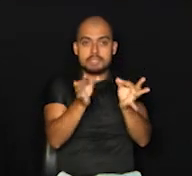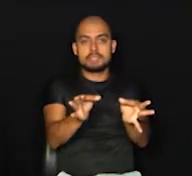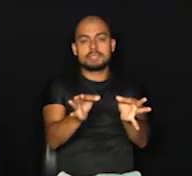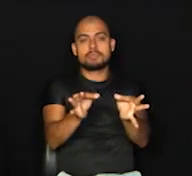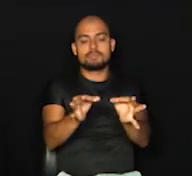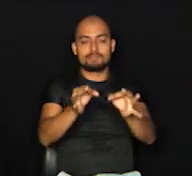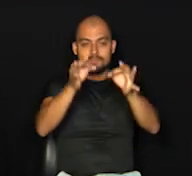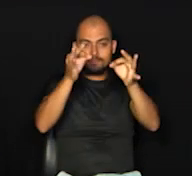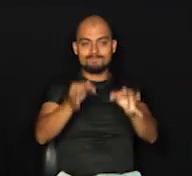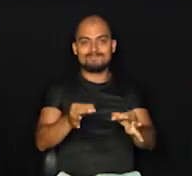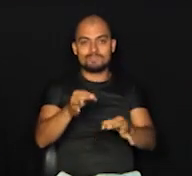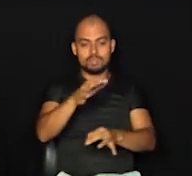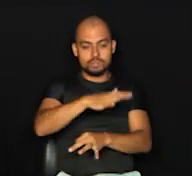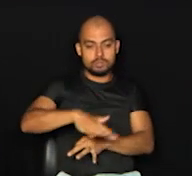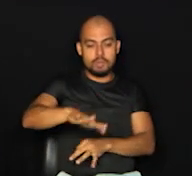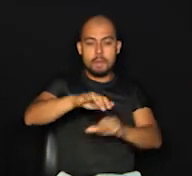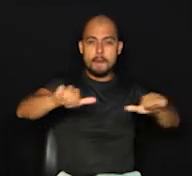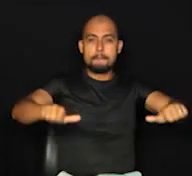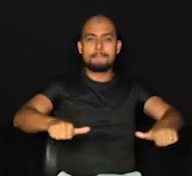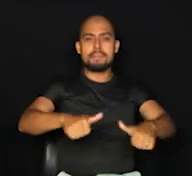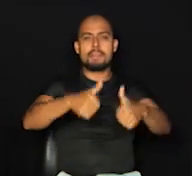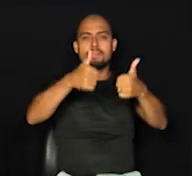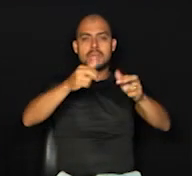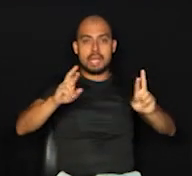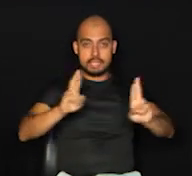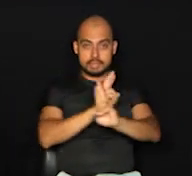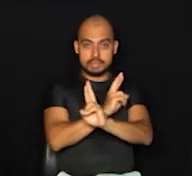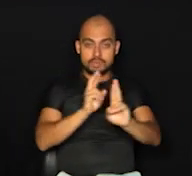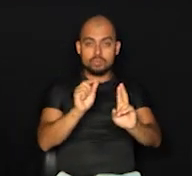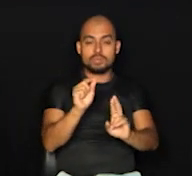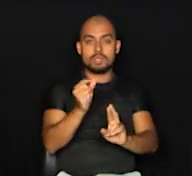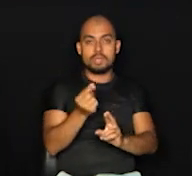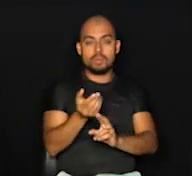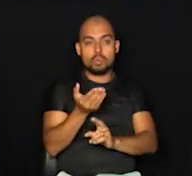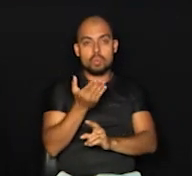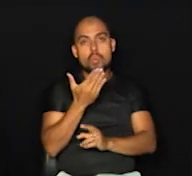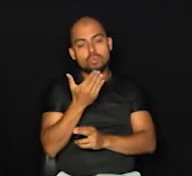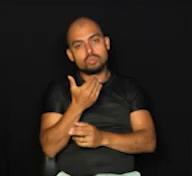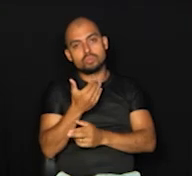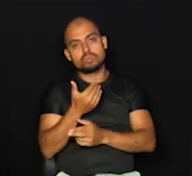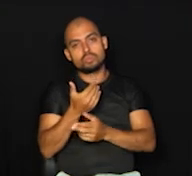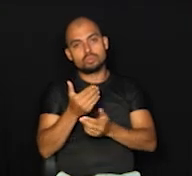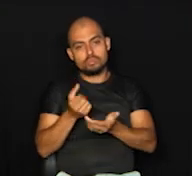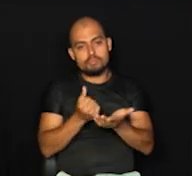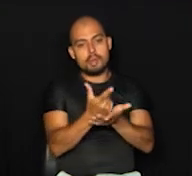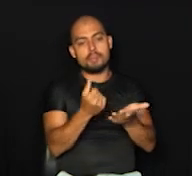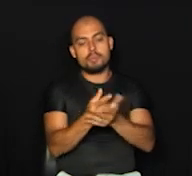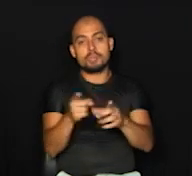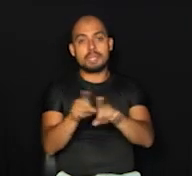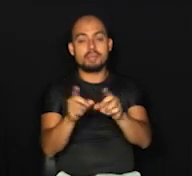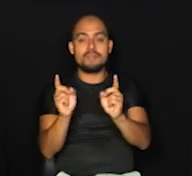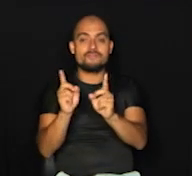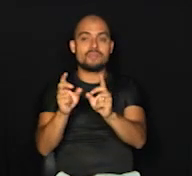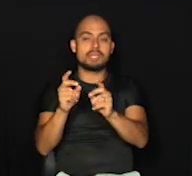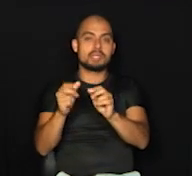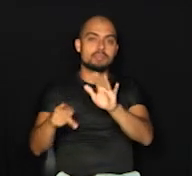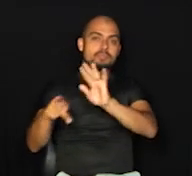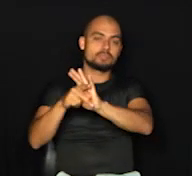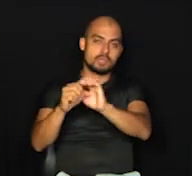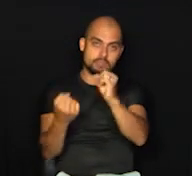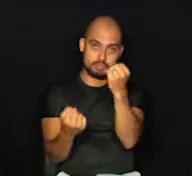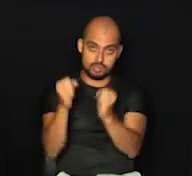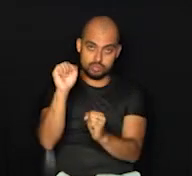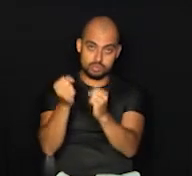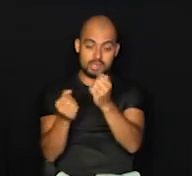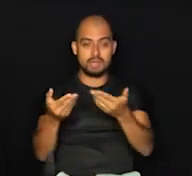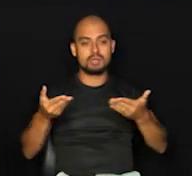que esse setor otimize a relação de consumo para aumentar e a venda também desses serviços para as indústrias, que